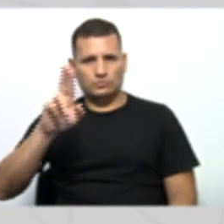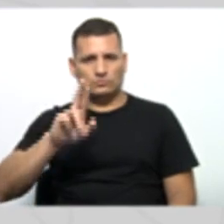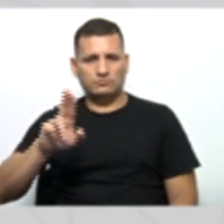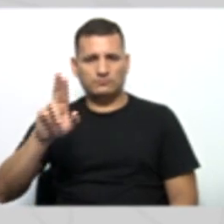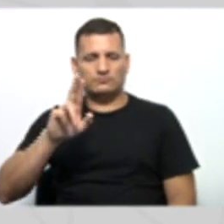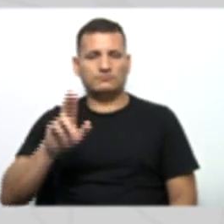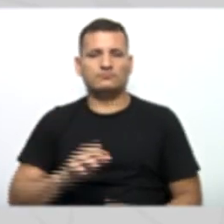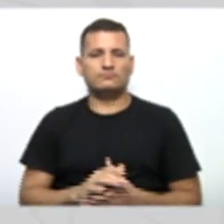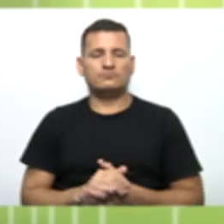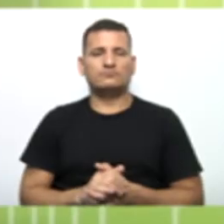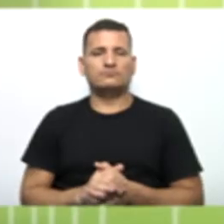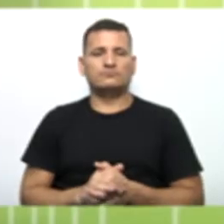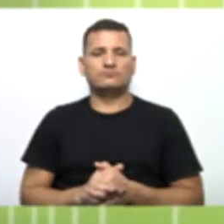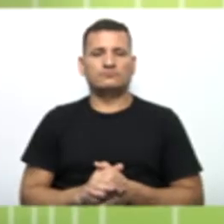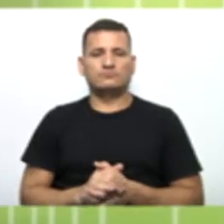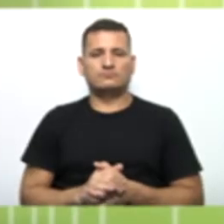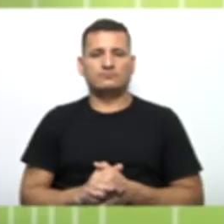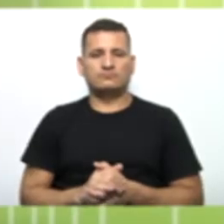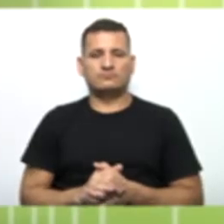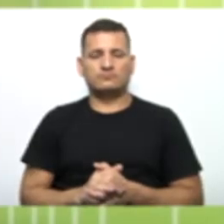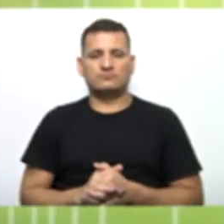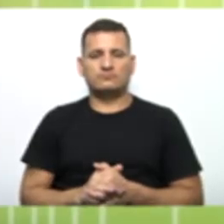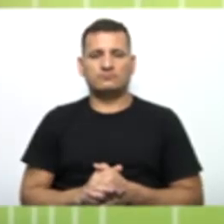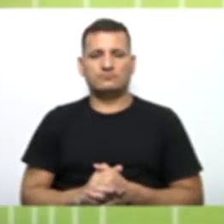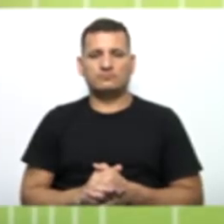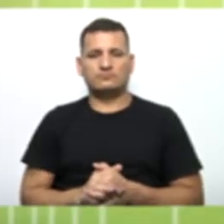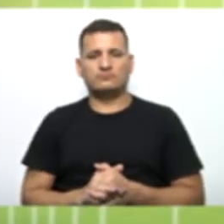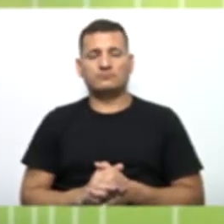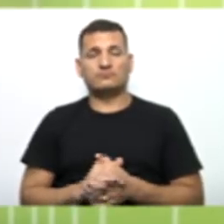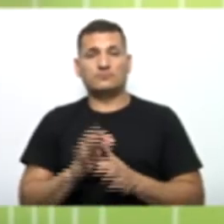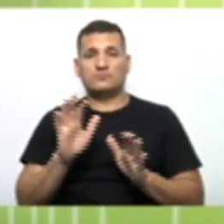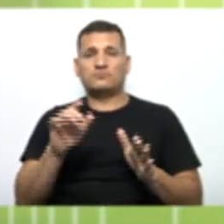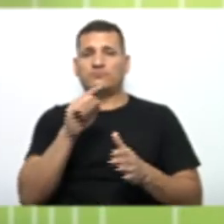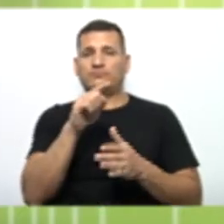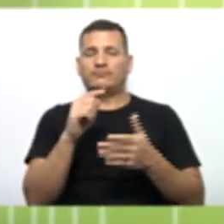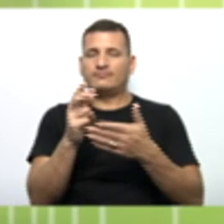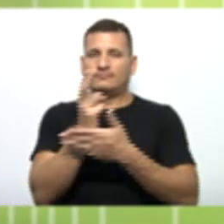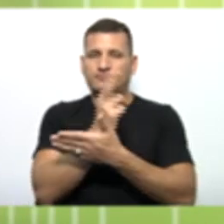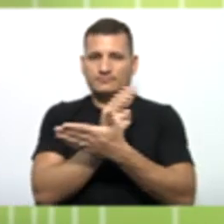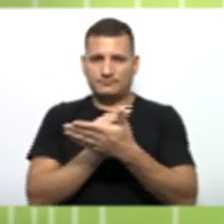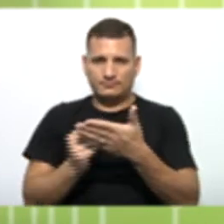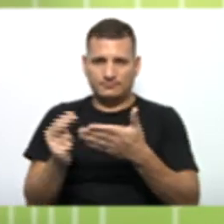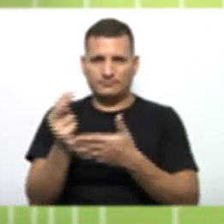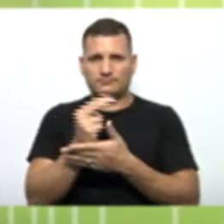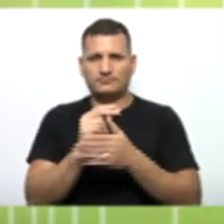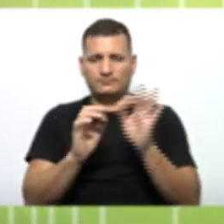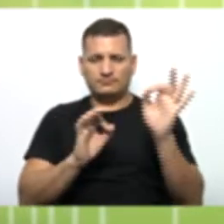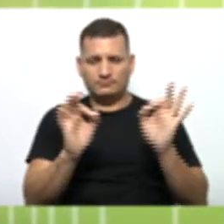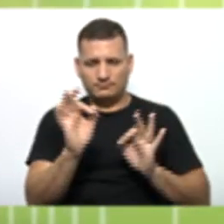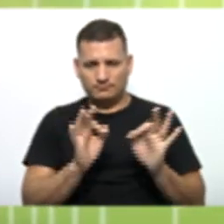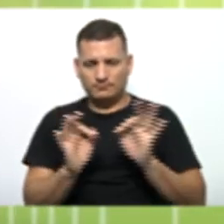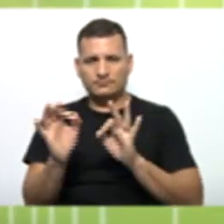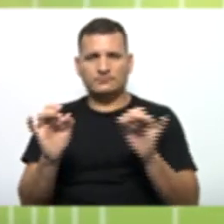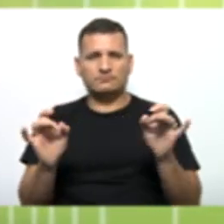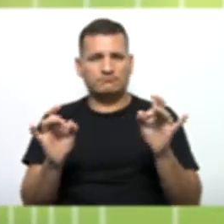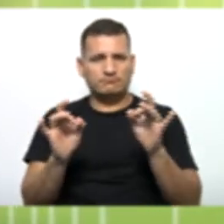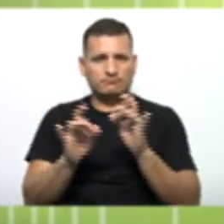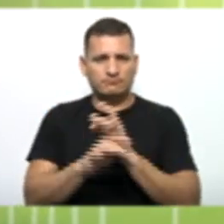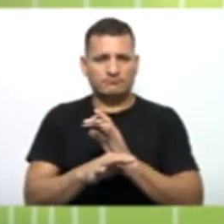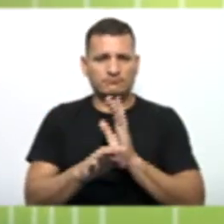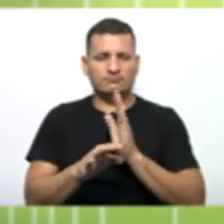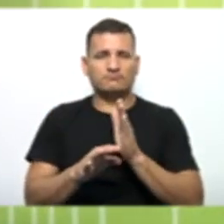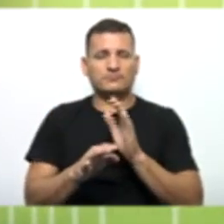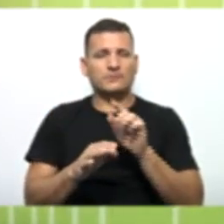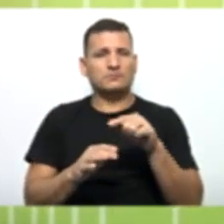prestem atenção, ó. Quando esse diagrama está montadinho, simples, já pronto para vocês, fica